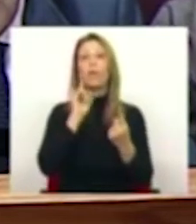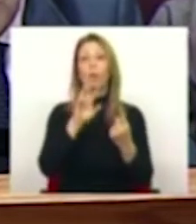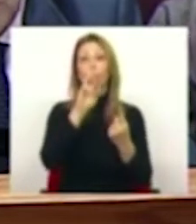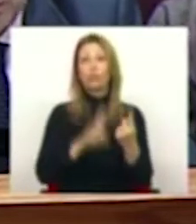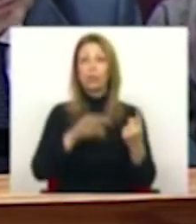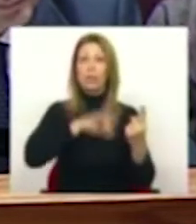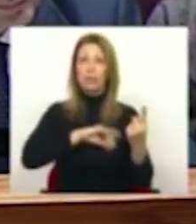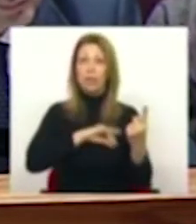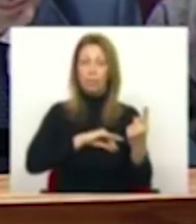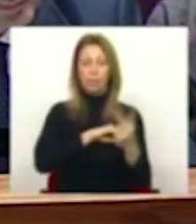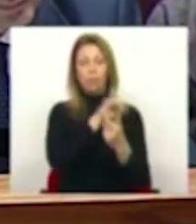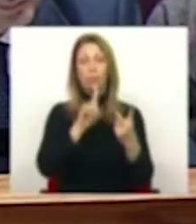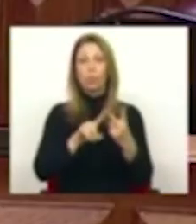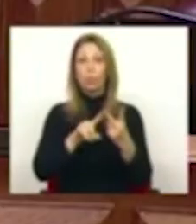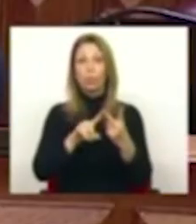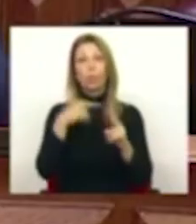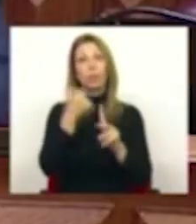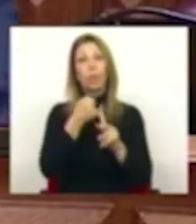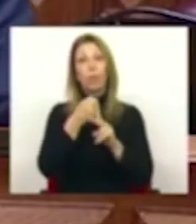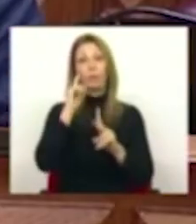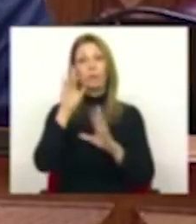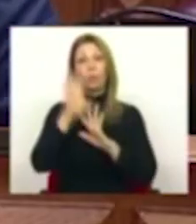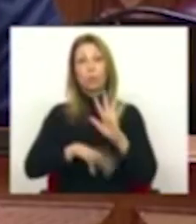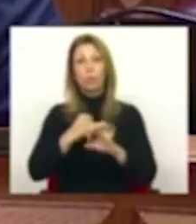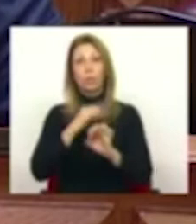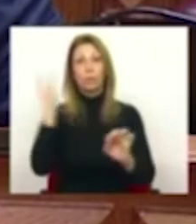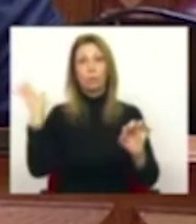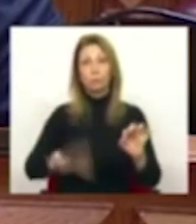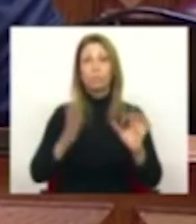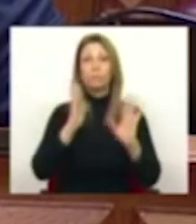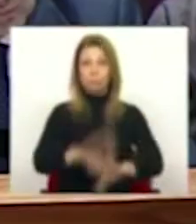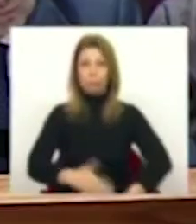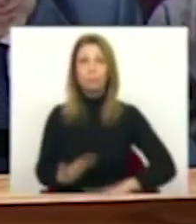lado, no combate à precariedade. Já reforçámos a inspeção